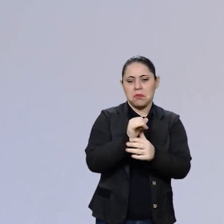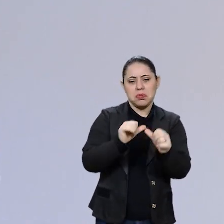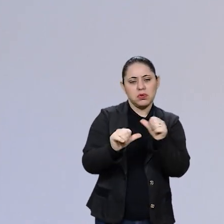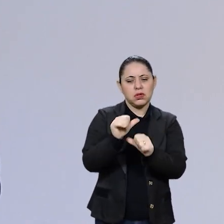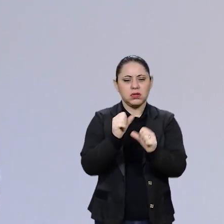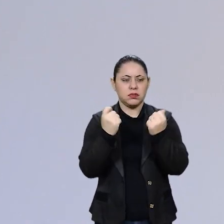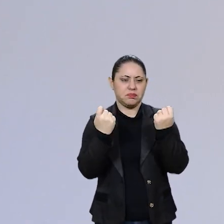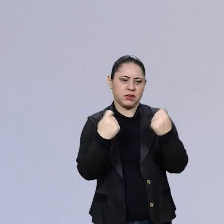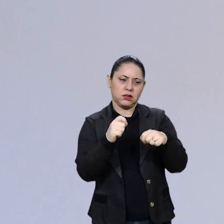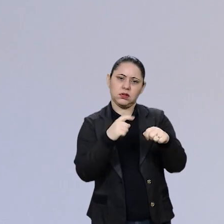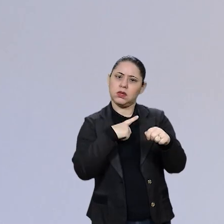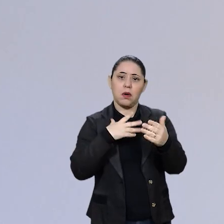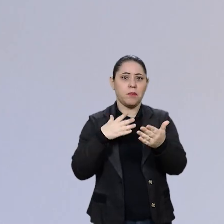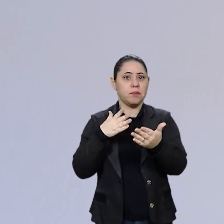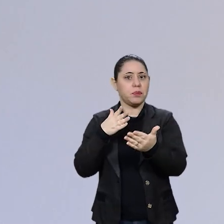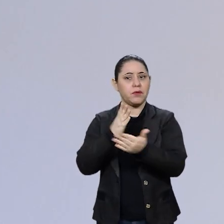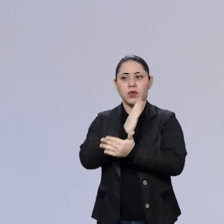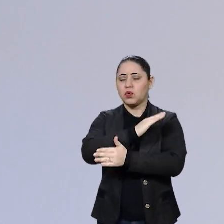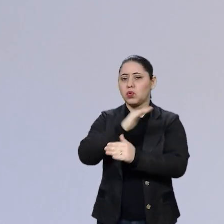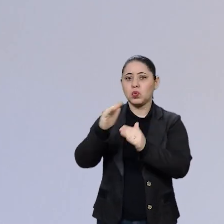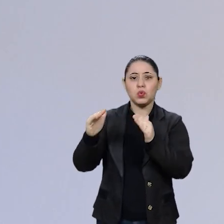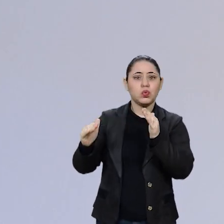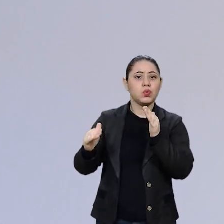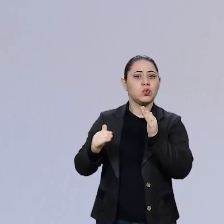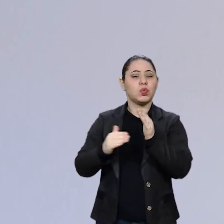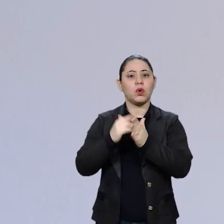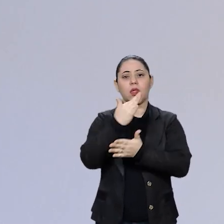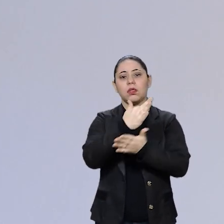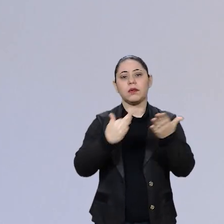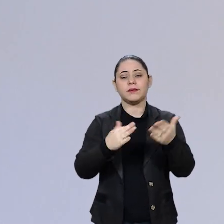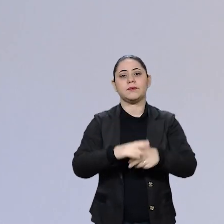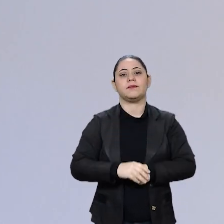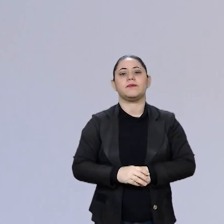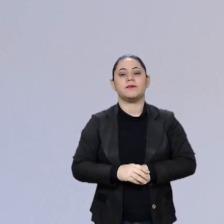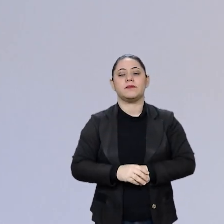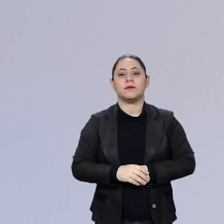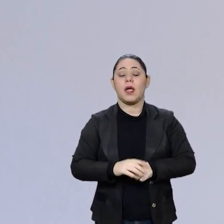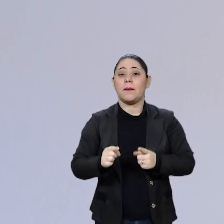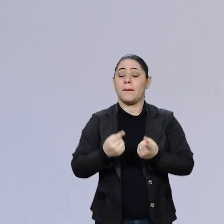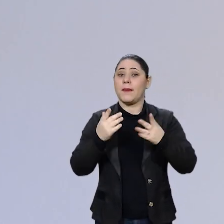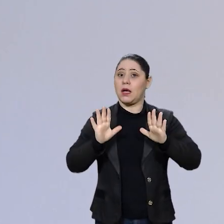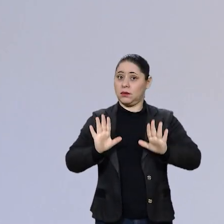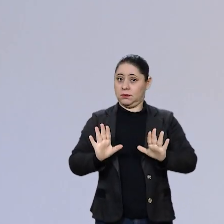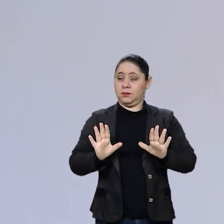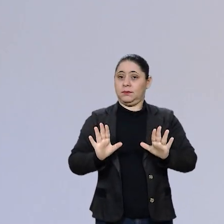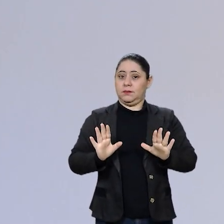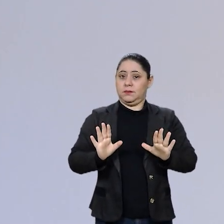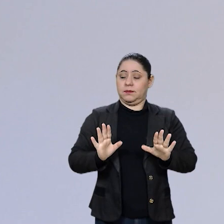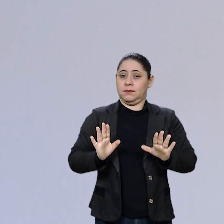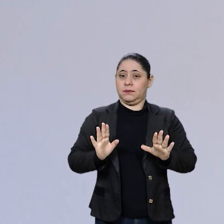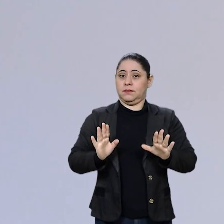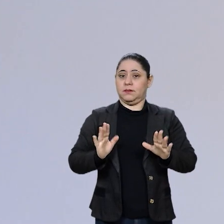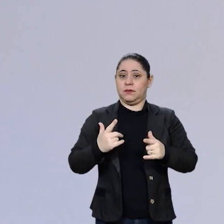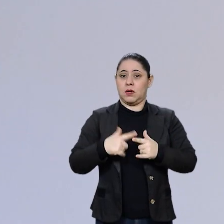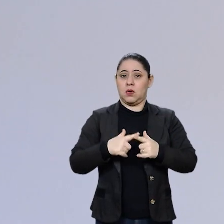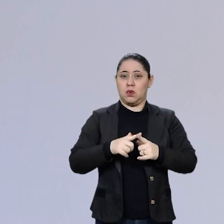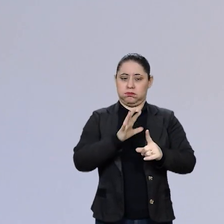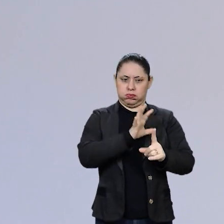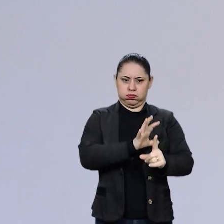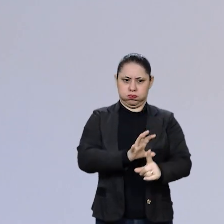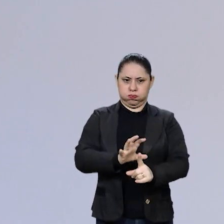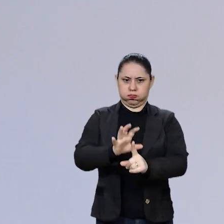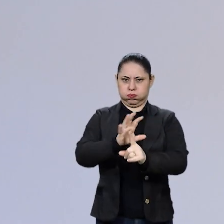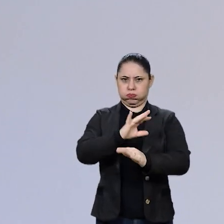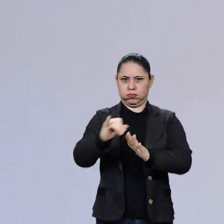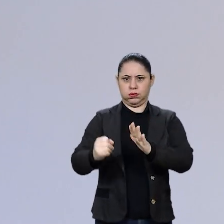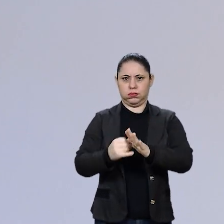totum no seu texto originário. Mas, devido à pressão, né, de entidades civis, pressão da mídia,